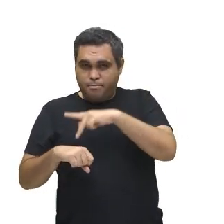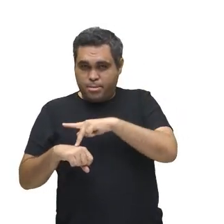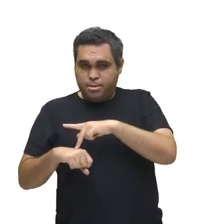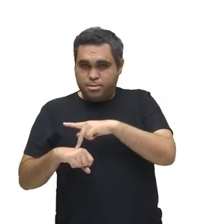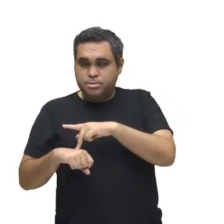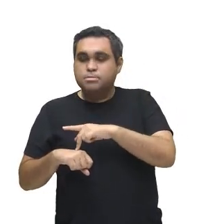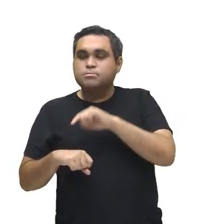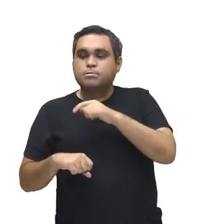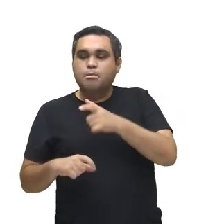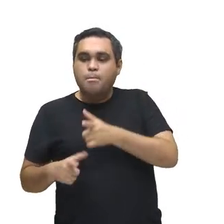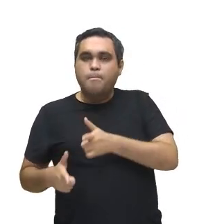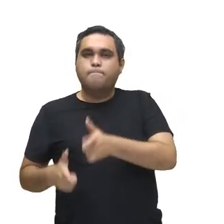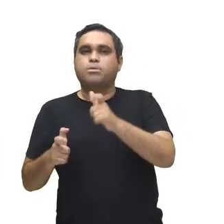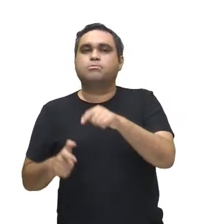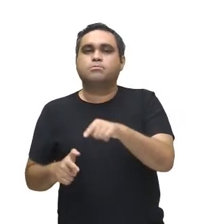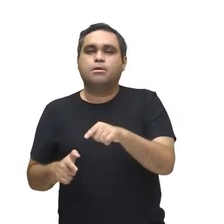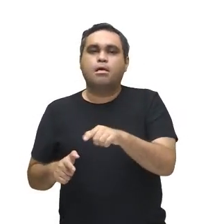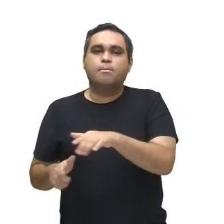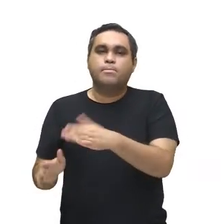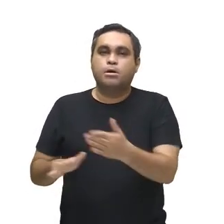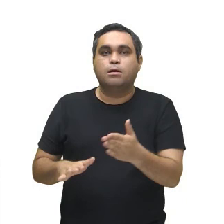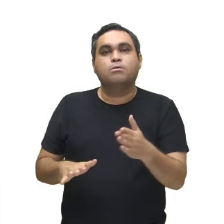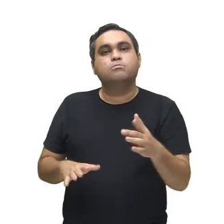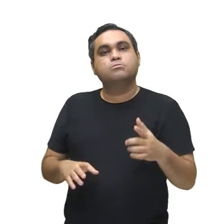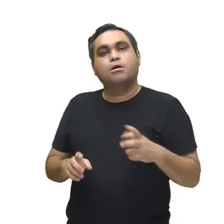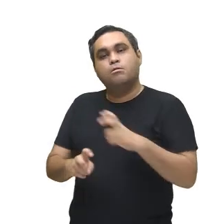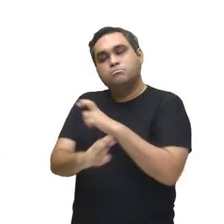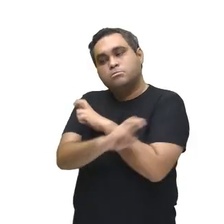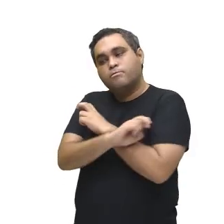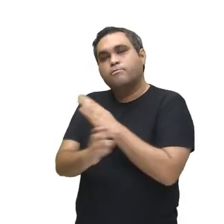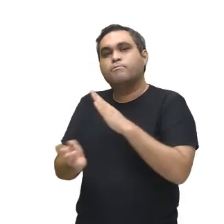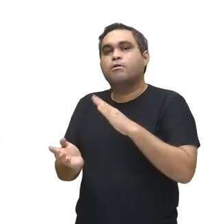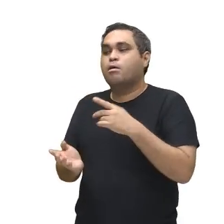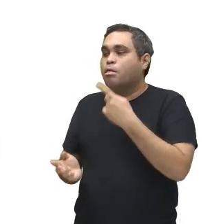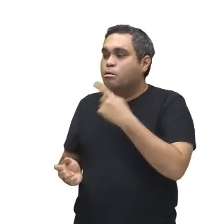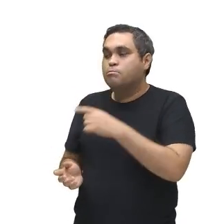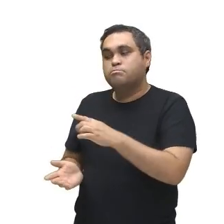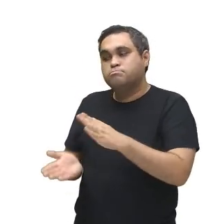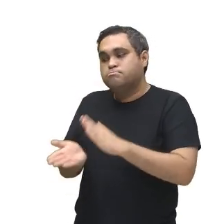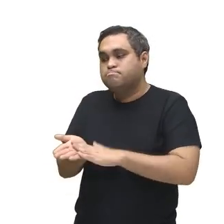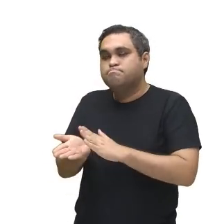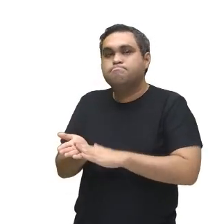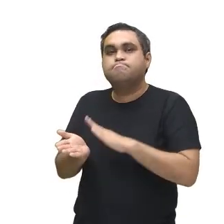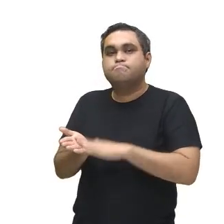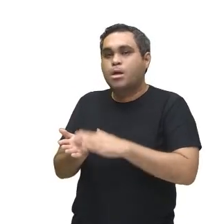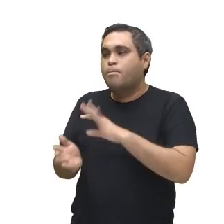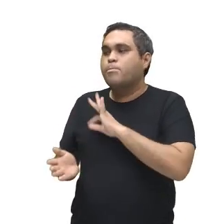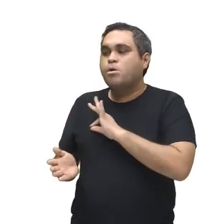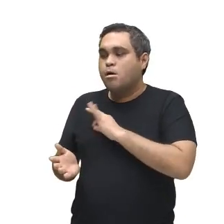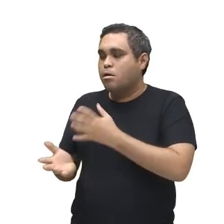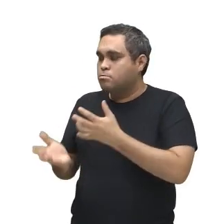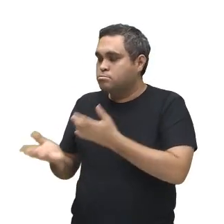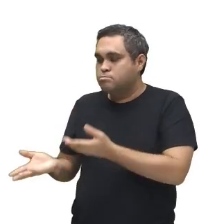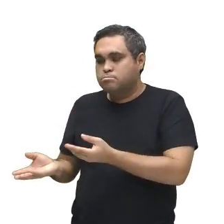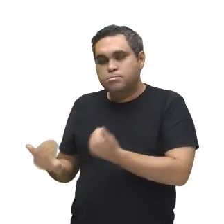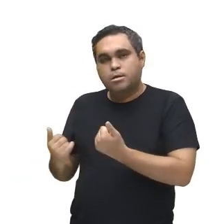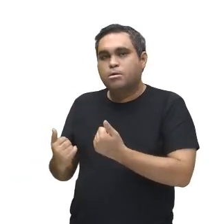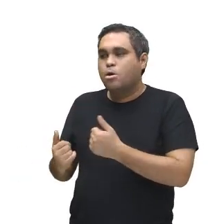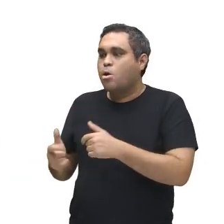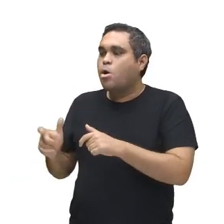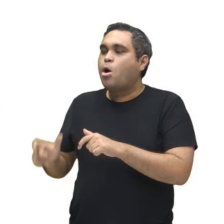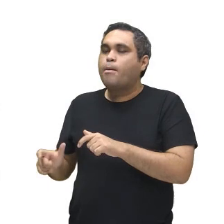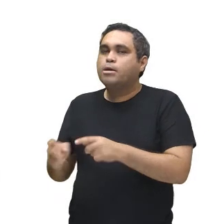motivo, o Império Austro-Húngaro exigiu que a Sérvia entregasse às autoridades. Olha só, gente, quando vocês